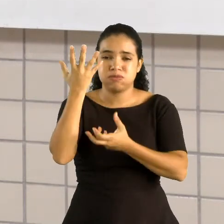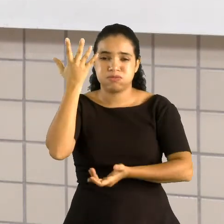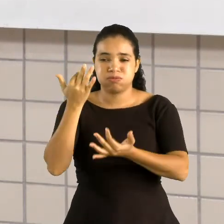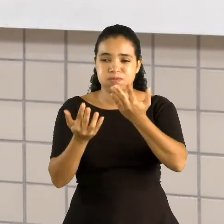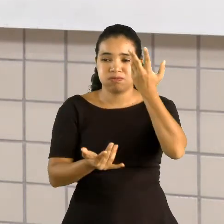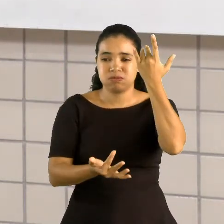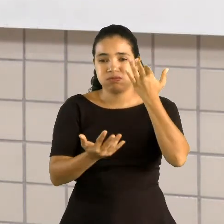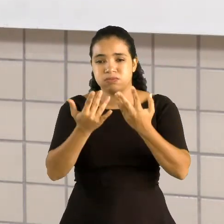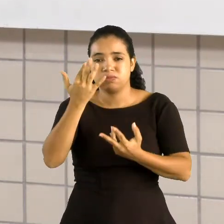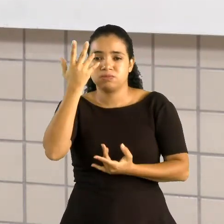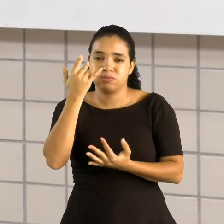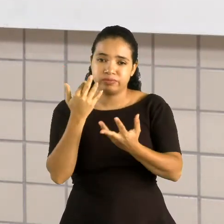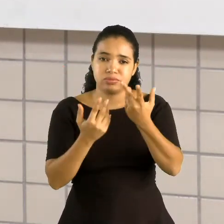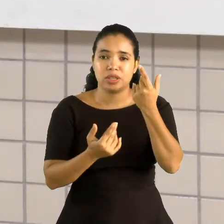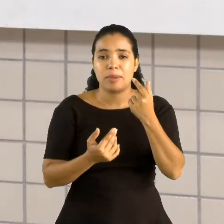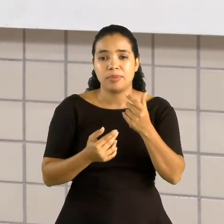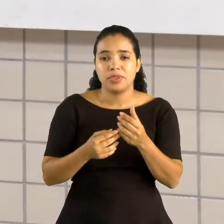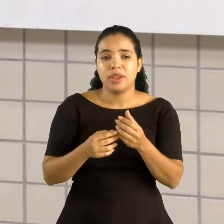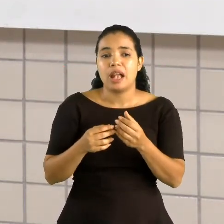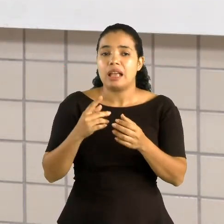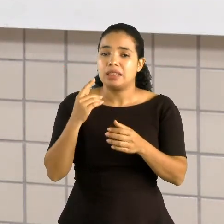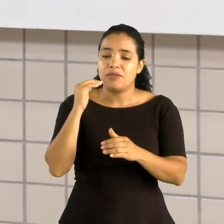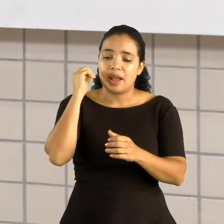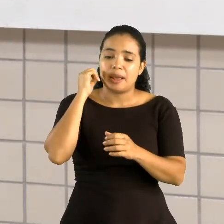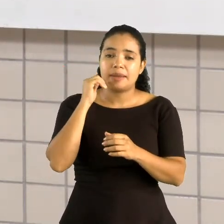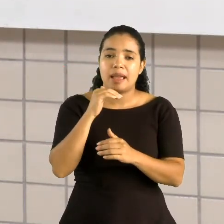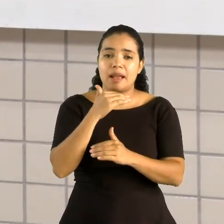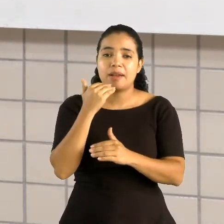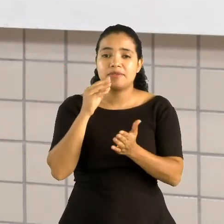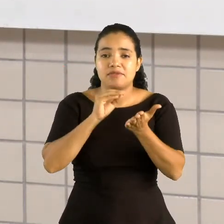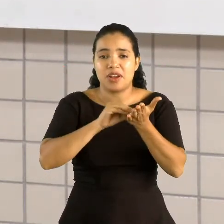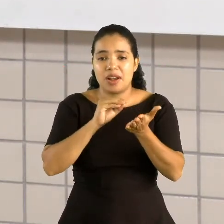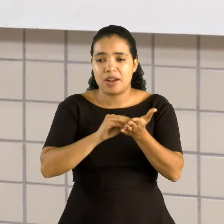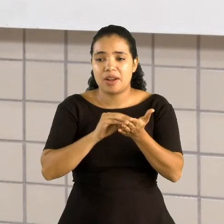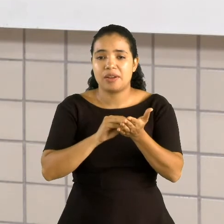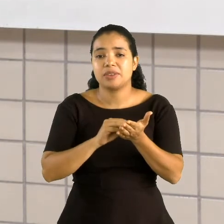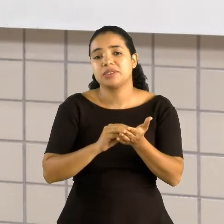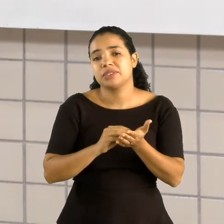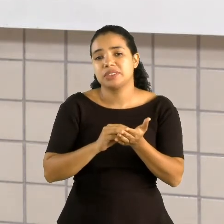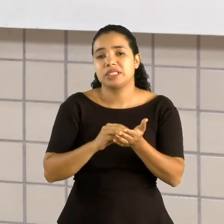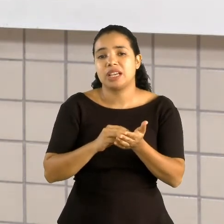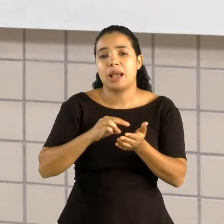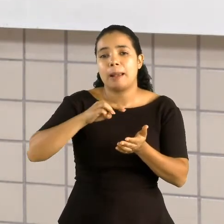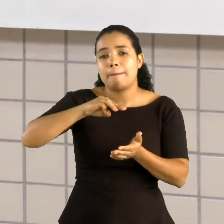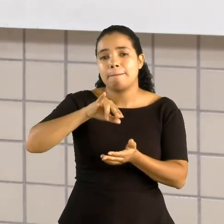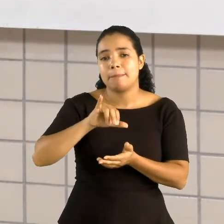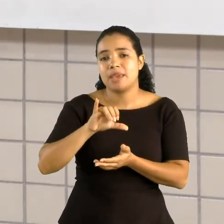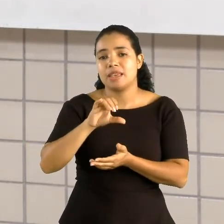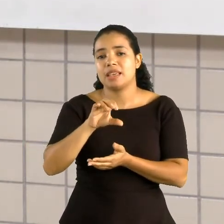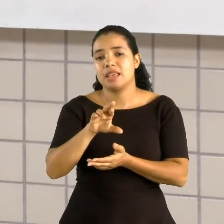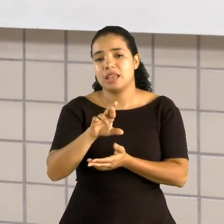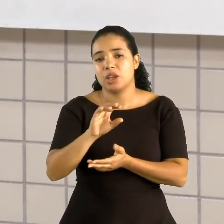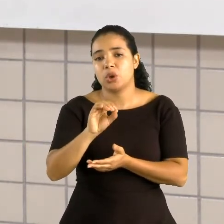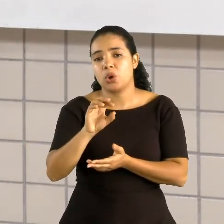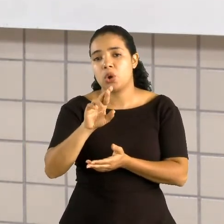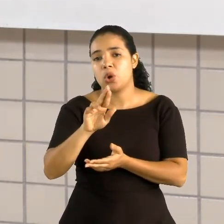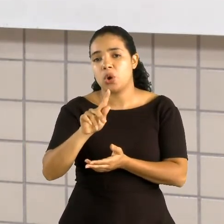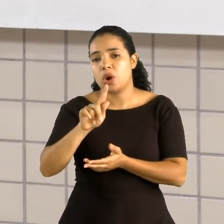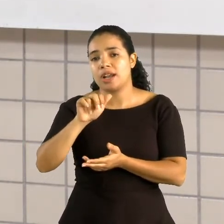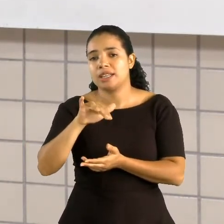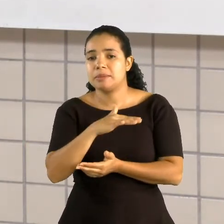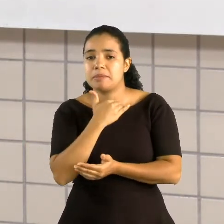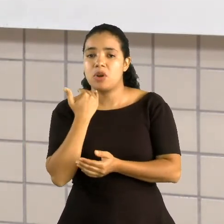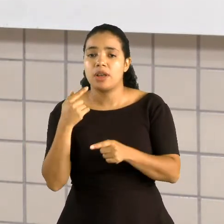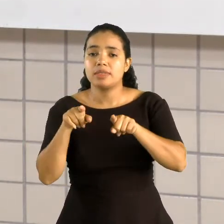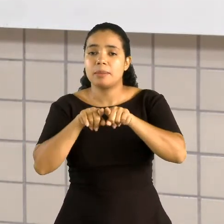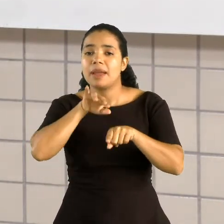mais interna de tipo de micro-organismos que o solo tem. O solo tem bichinhos que moram dentro deles, que são bons para a natureza, tá? Quem nunca ouviu